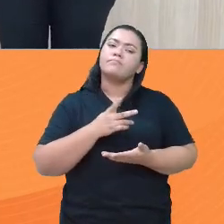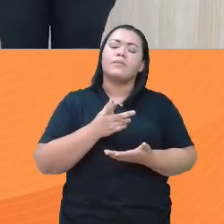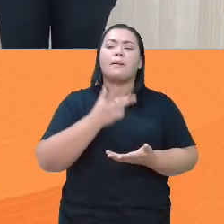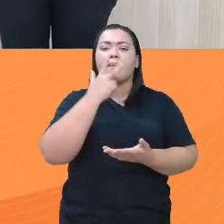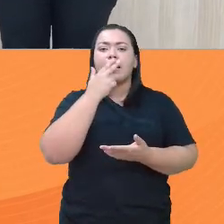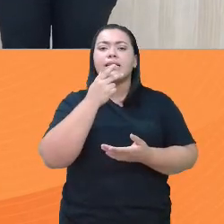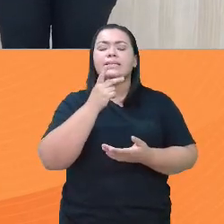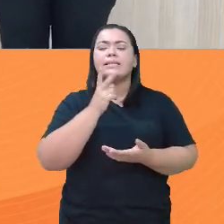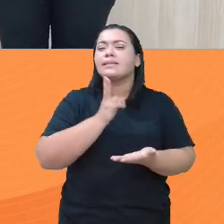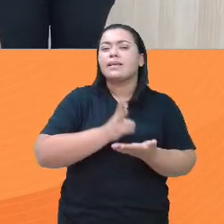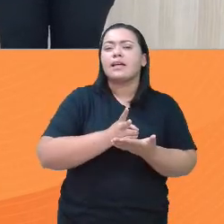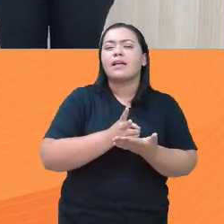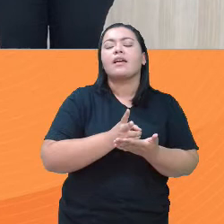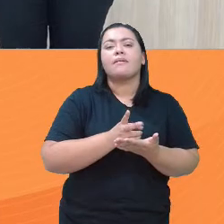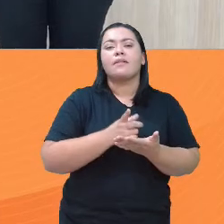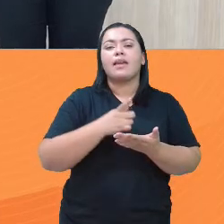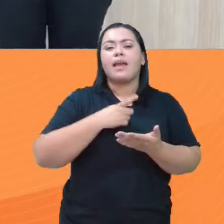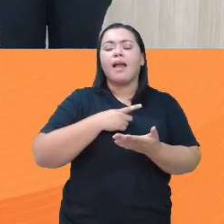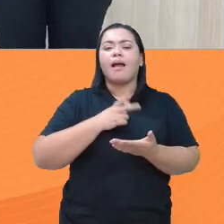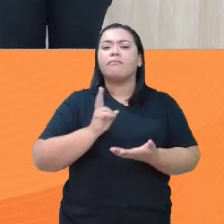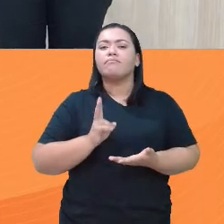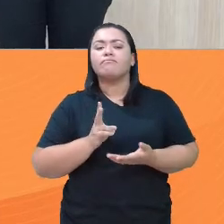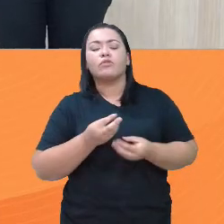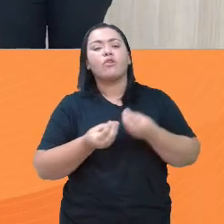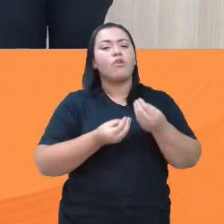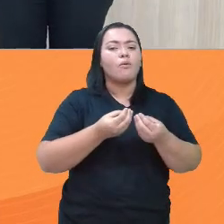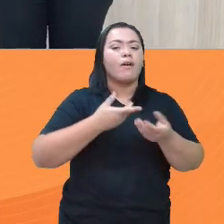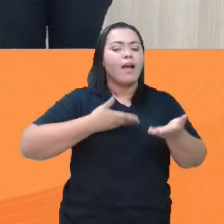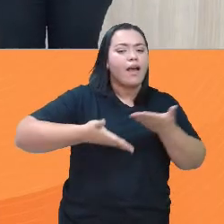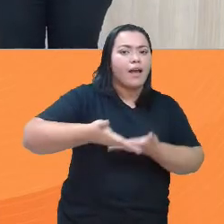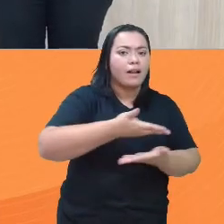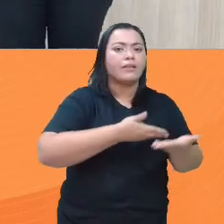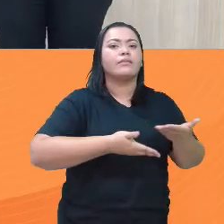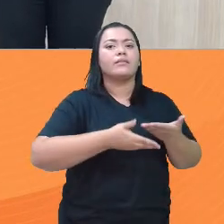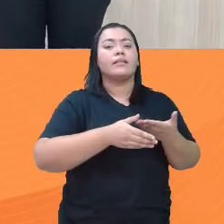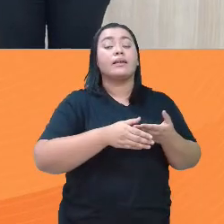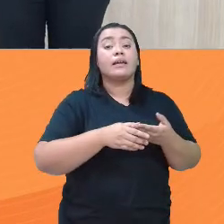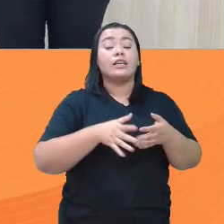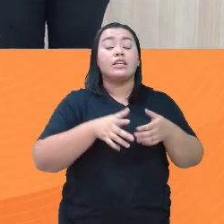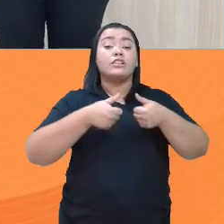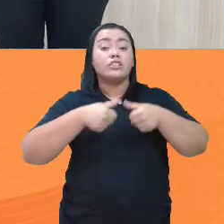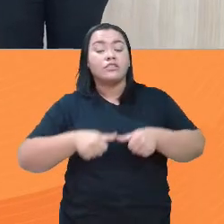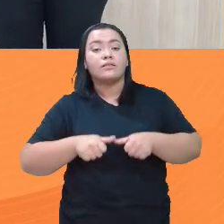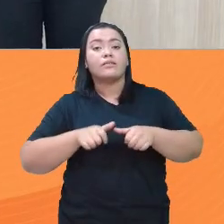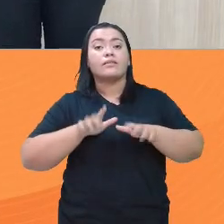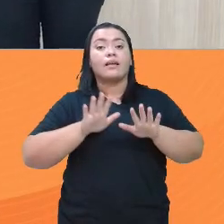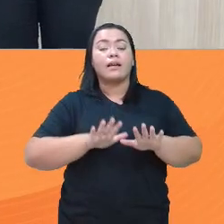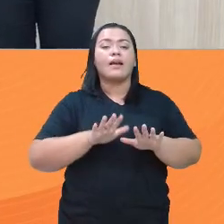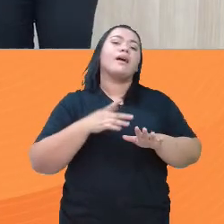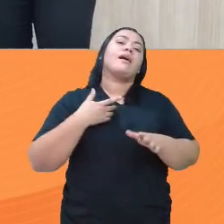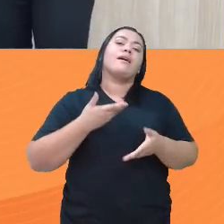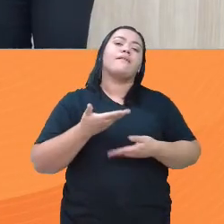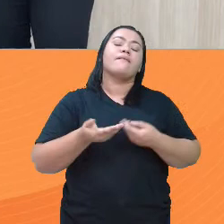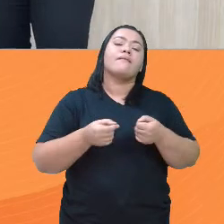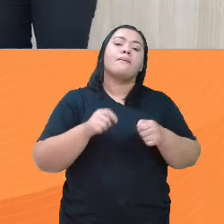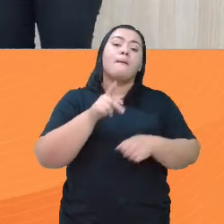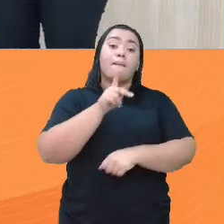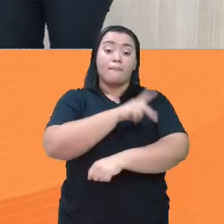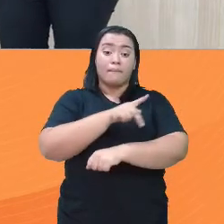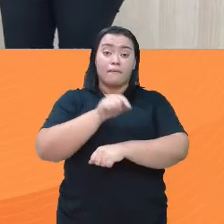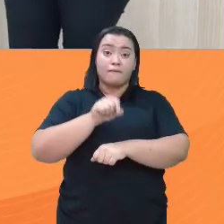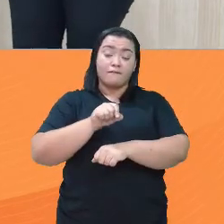gente percebe regularidade nas questões relacionadas a estar estável para poder realizar o que a gente está